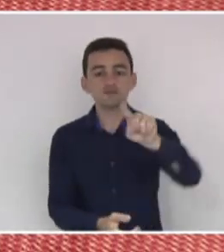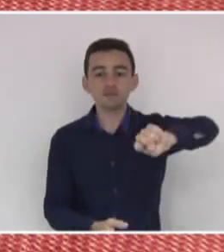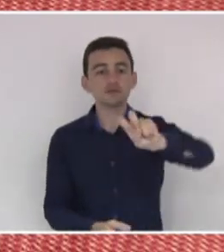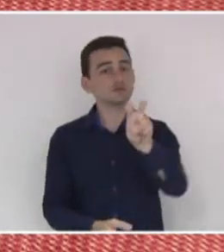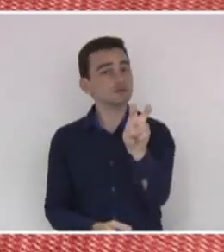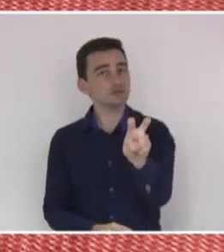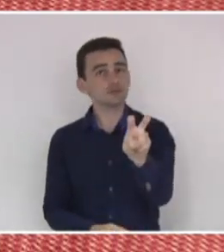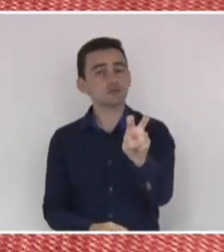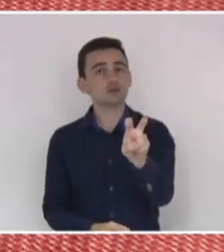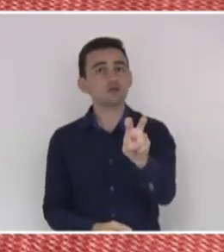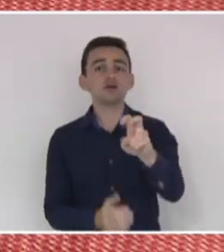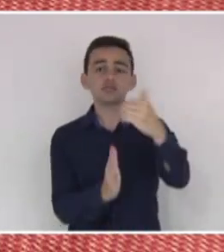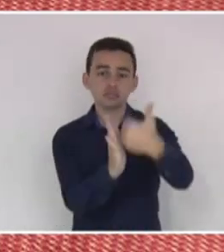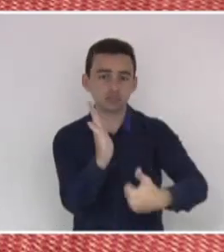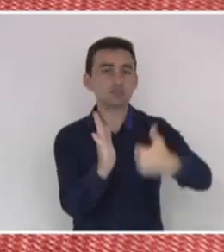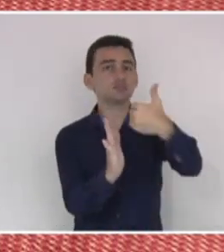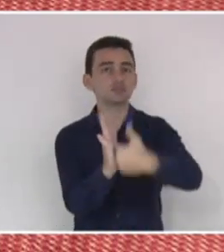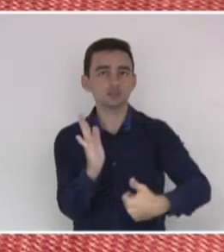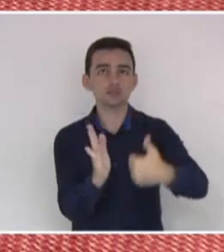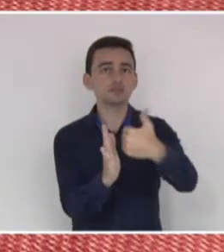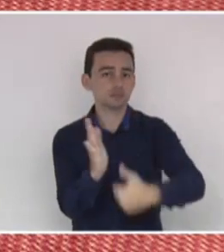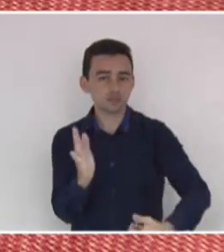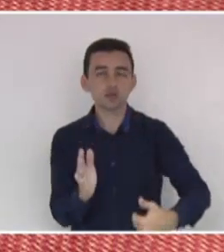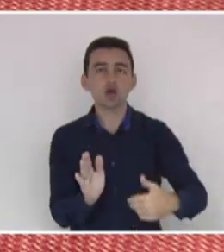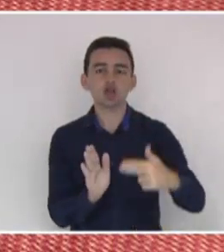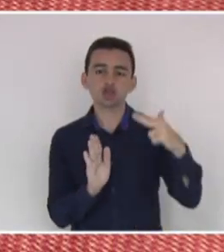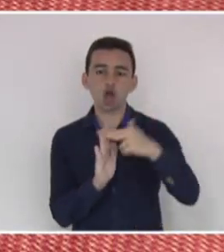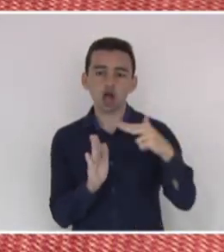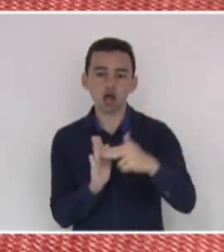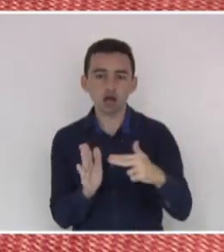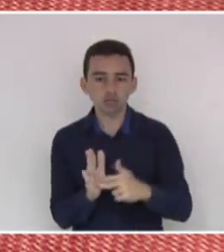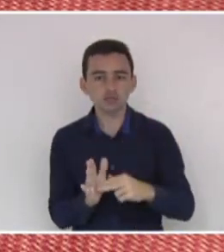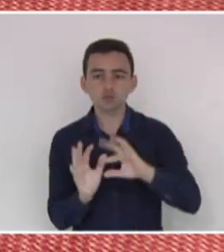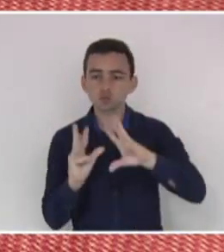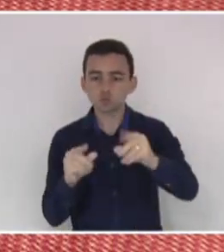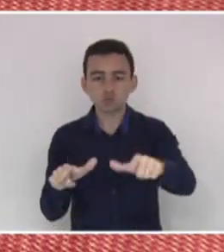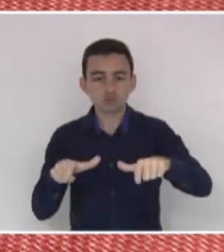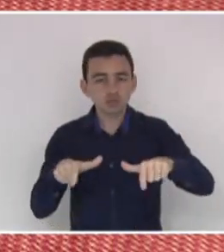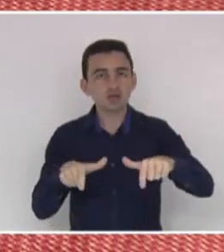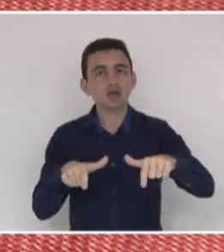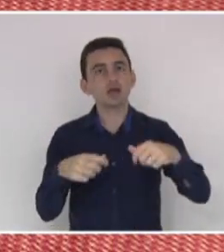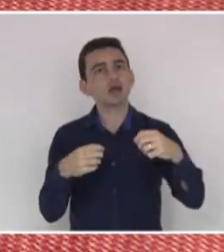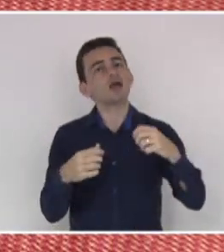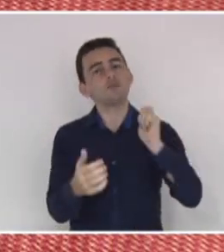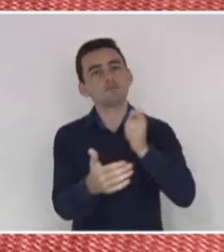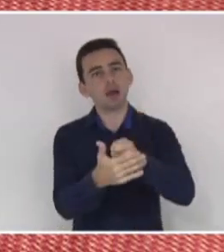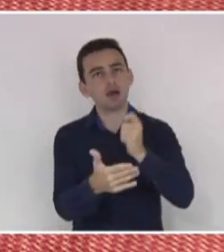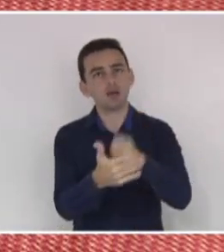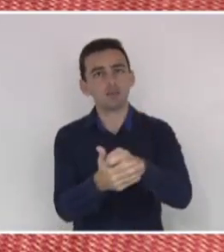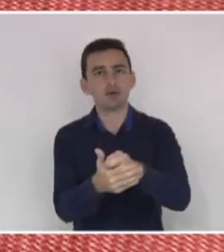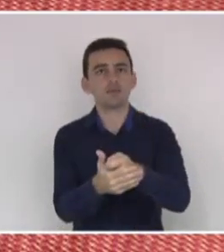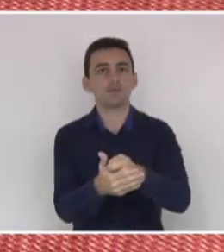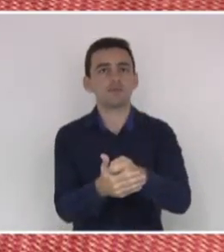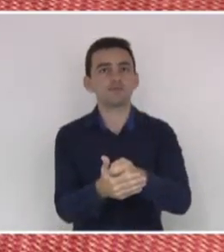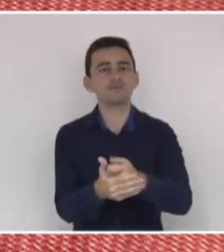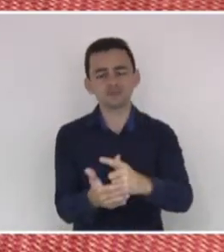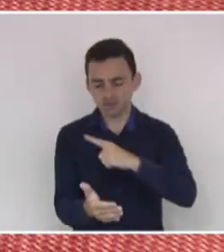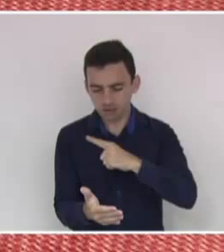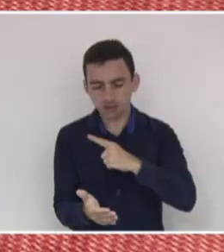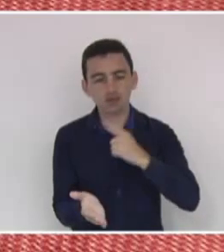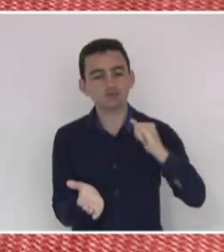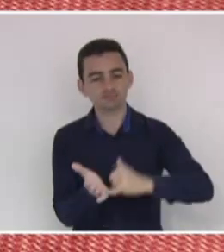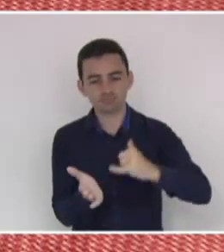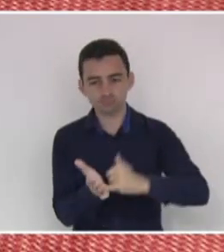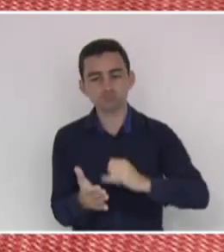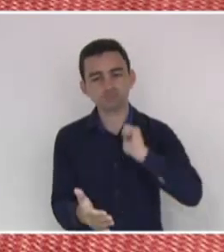2,5% é descontado de cada nota de venda que ele faz do fundo rural. Ele já tem uma carga tributária e ele não